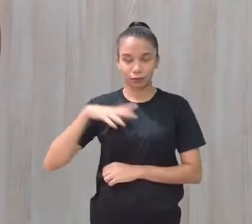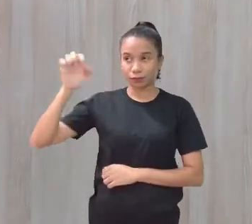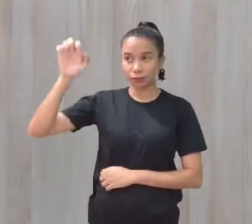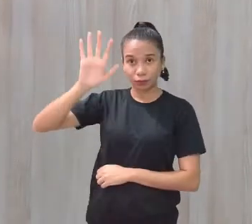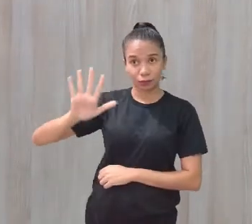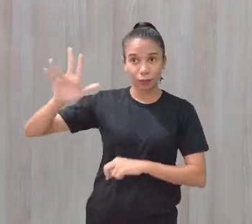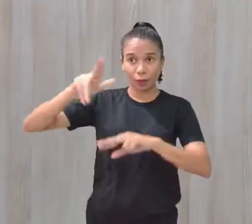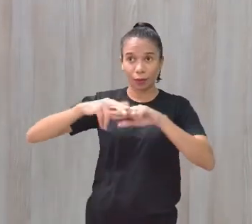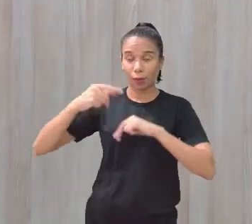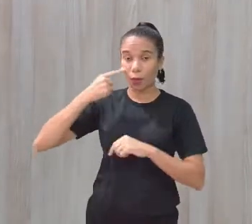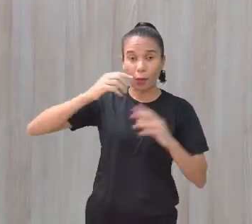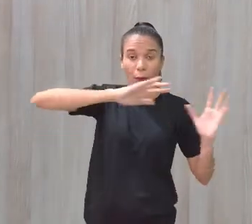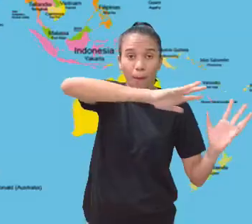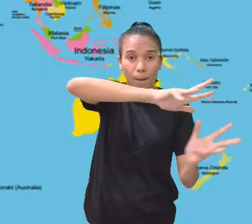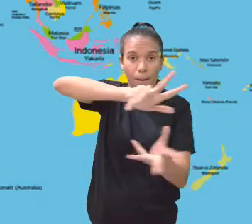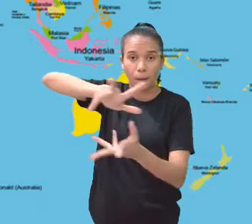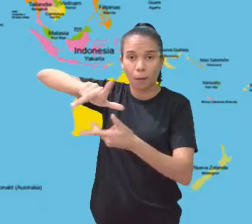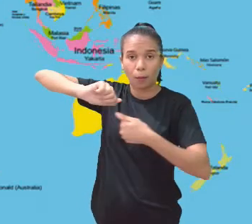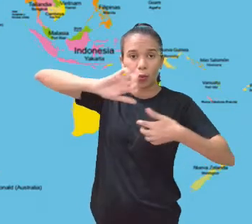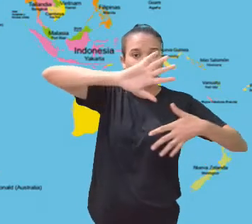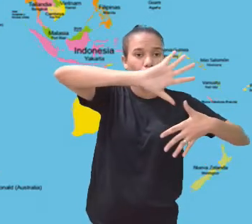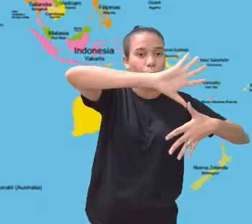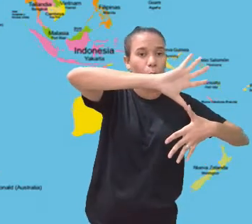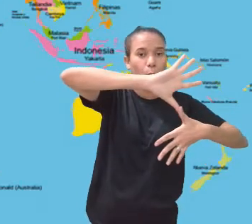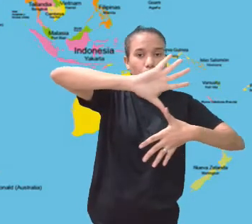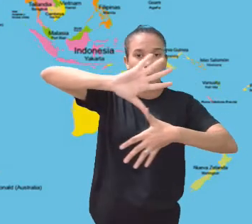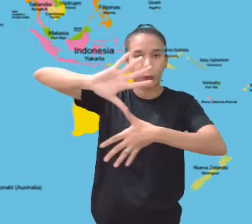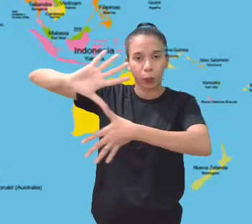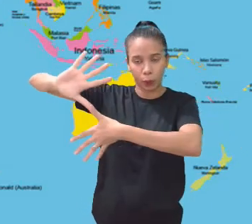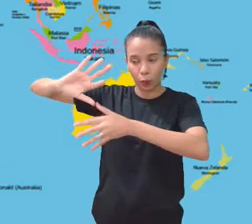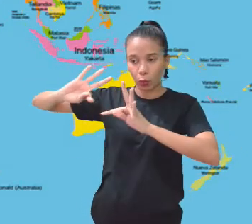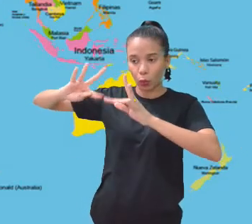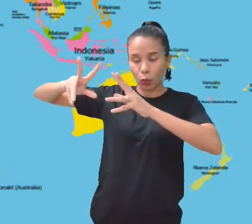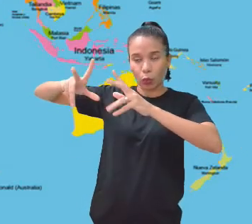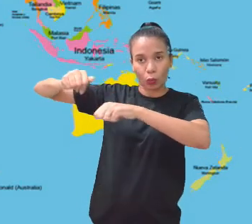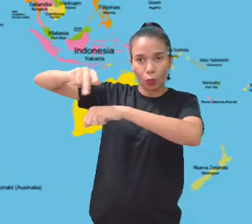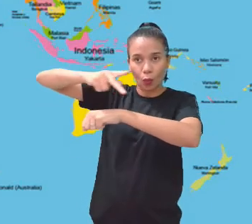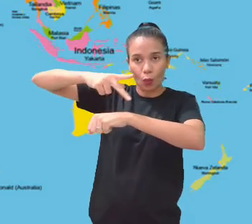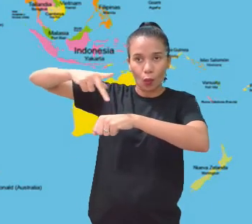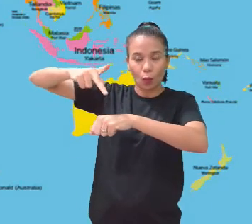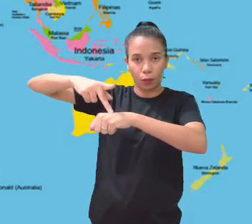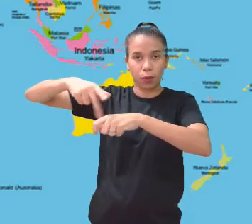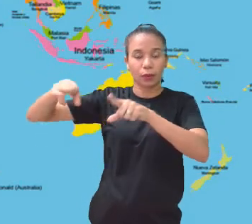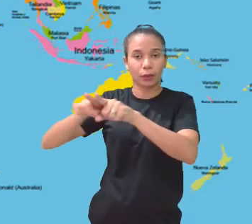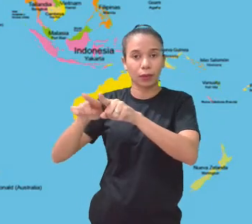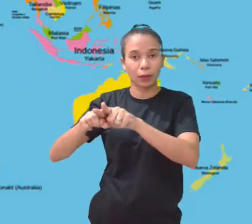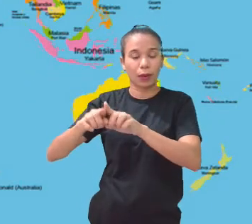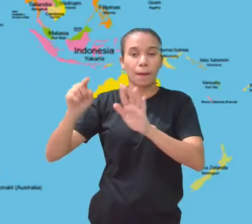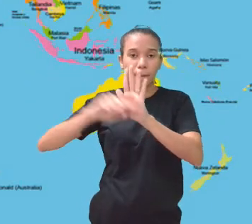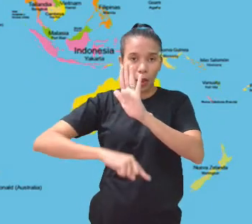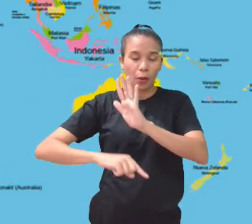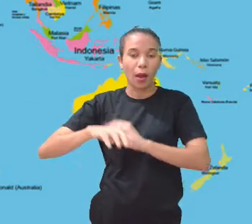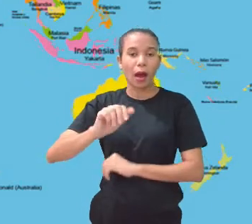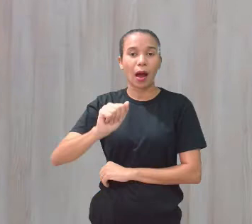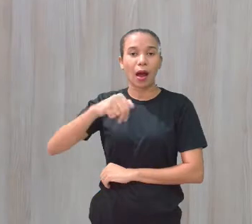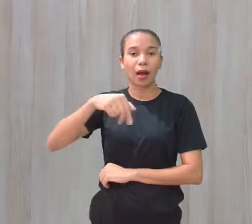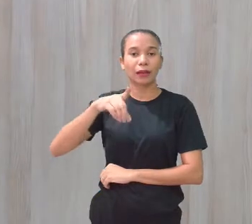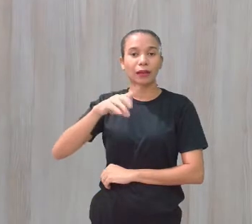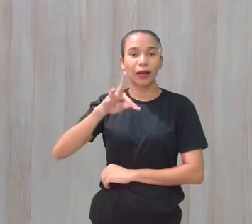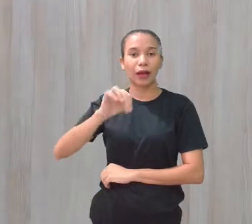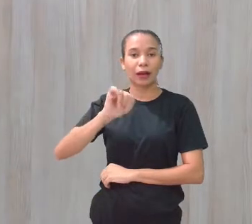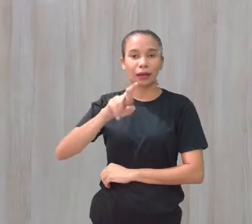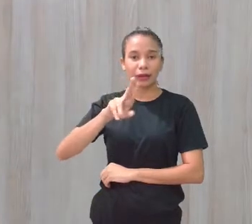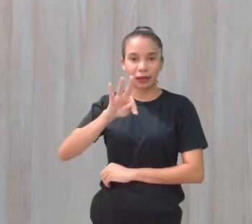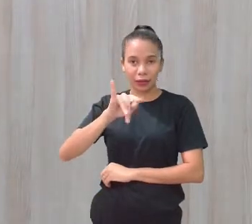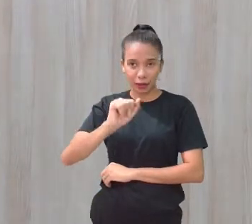aqui a gente tem o mapa mundi, né, mostrando aqui todos os continentes, né, com exceção da Antártida, né? Então a gente tem aqui o